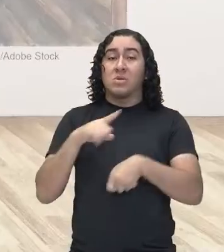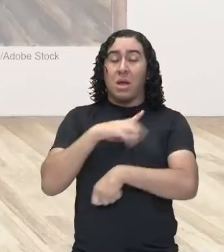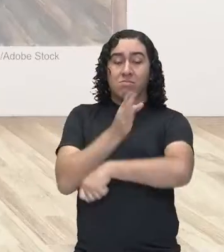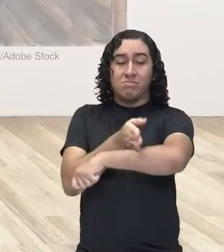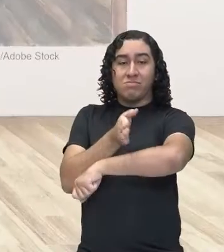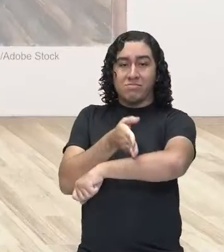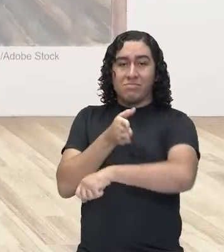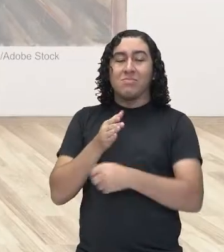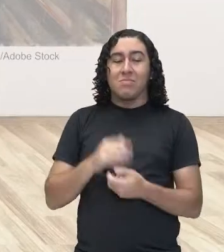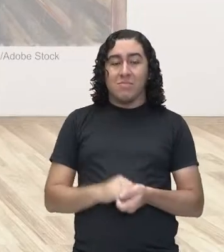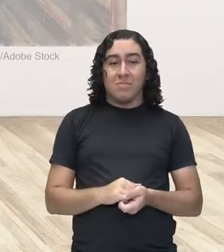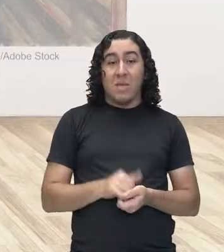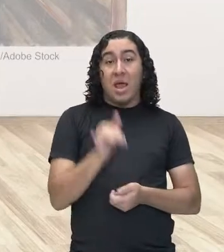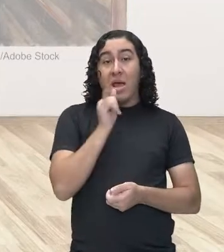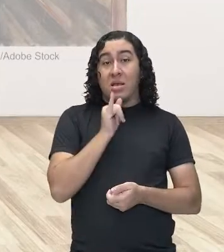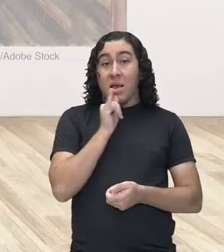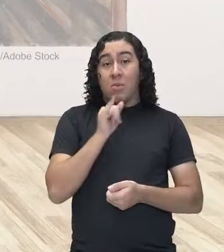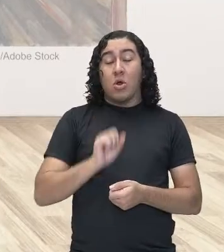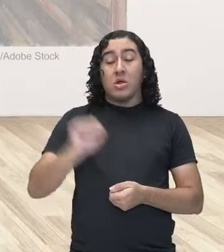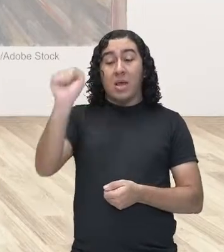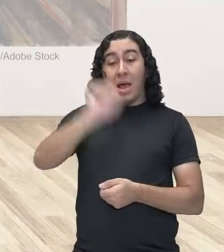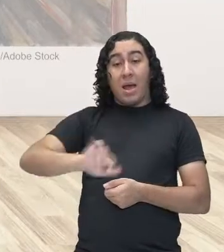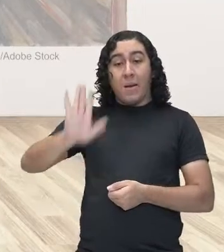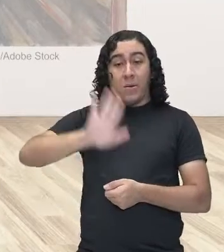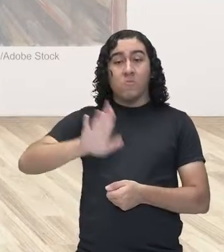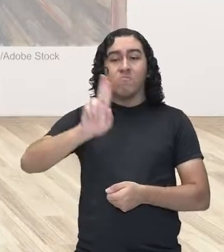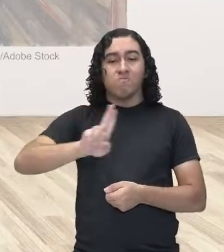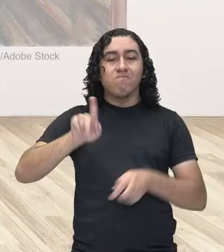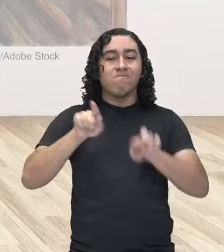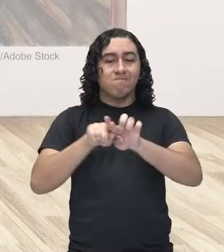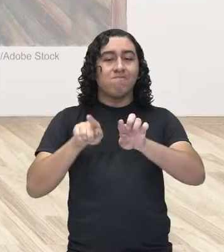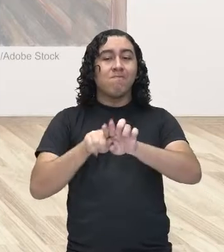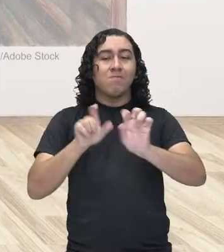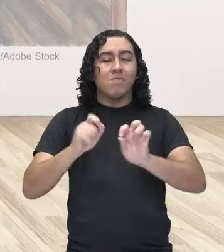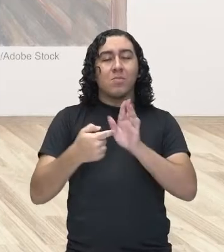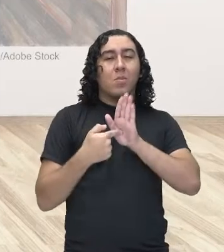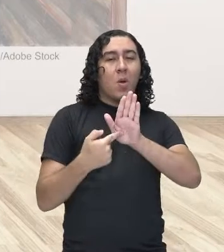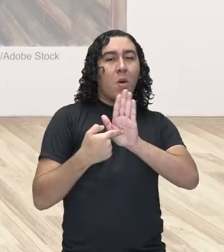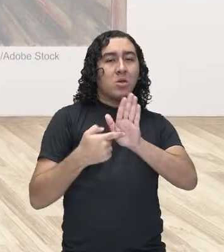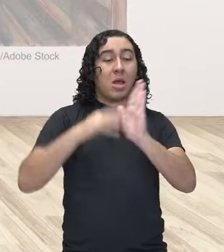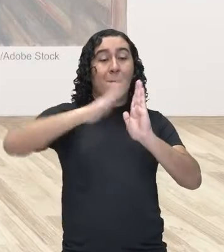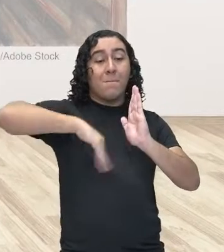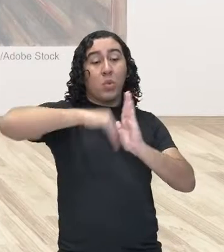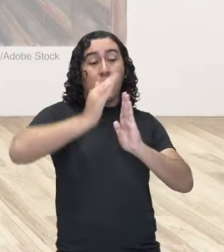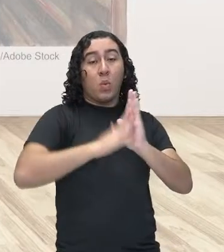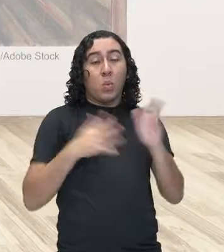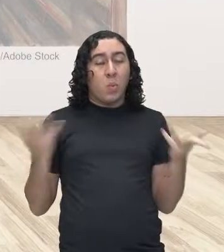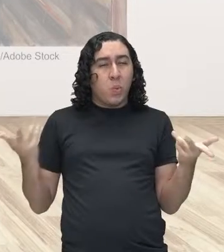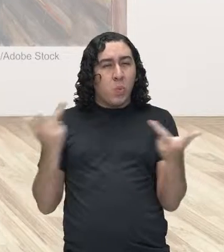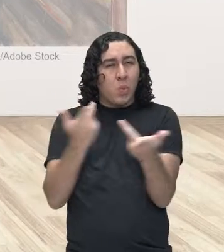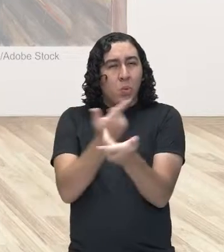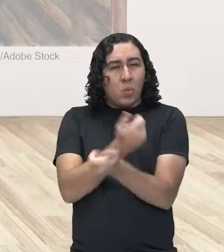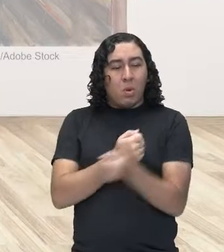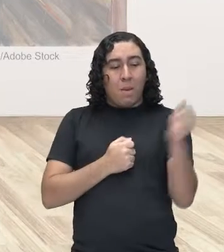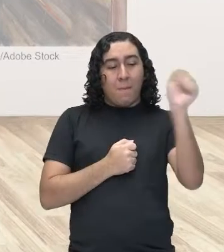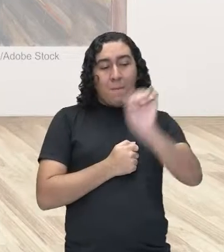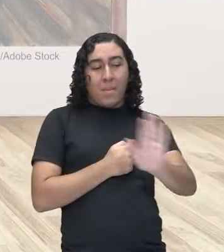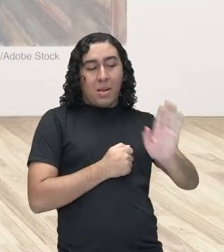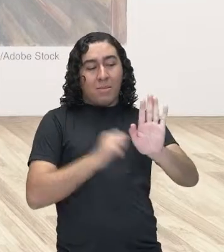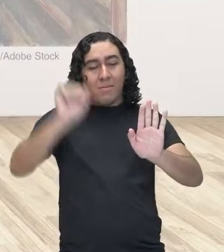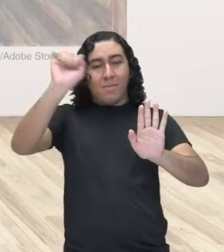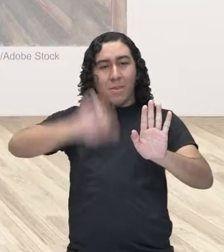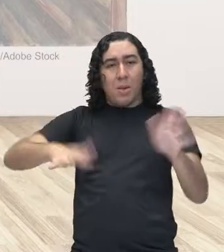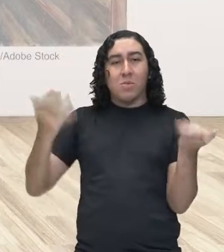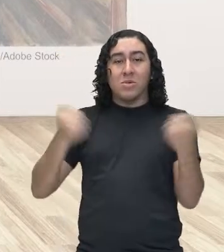Média. E, por exemplo, em arte, utilizamos muito para mostrar obras de arte. Nós podemos viajar,